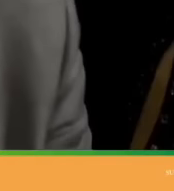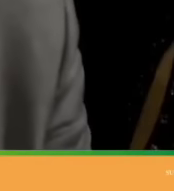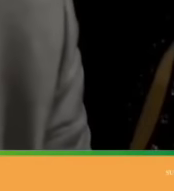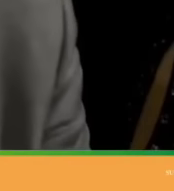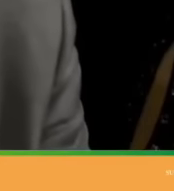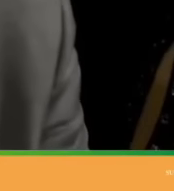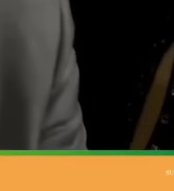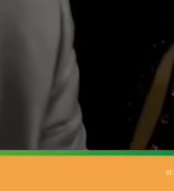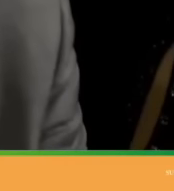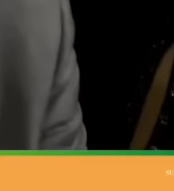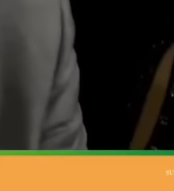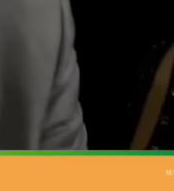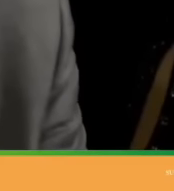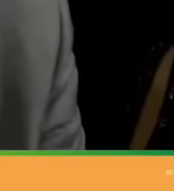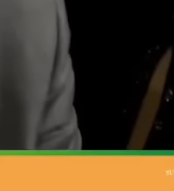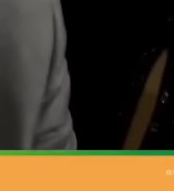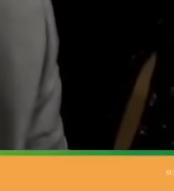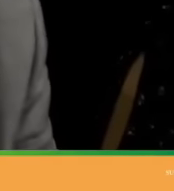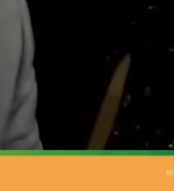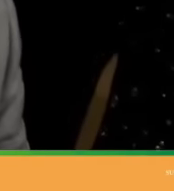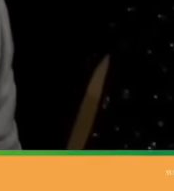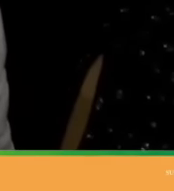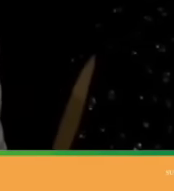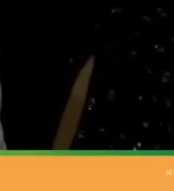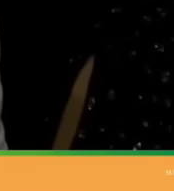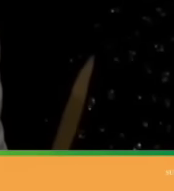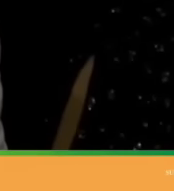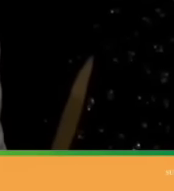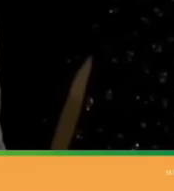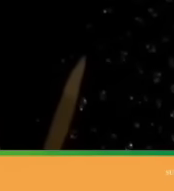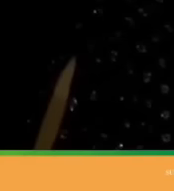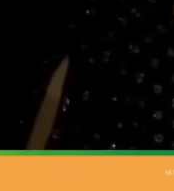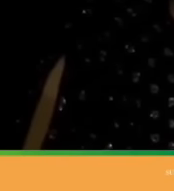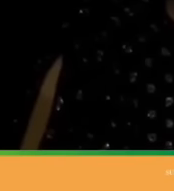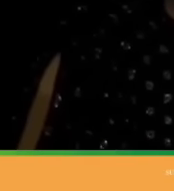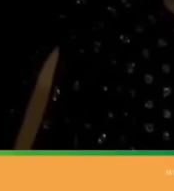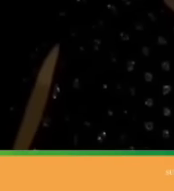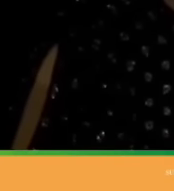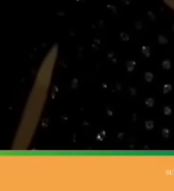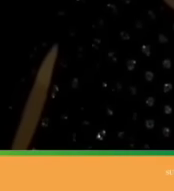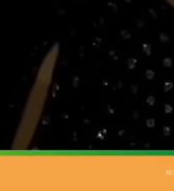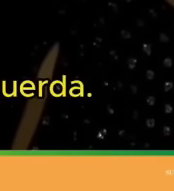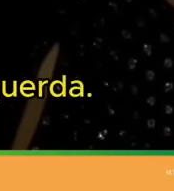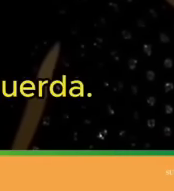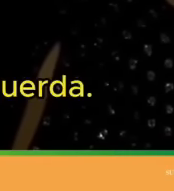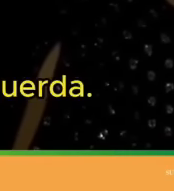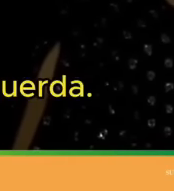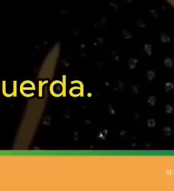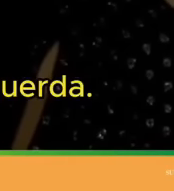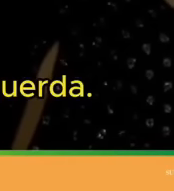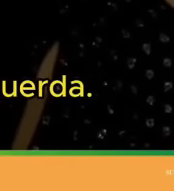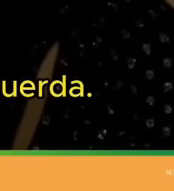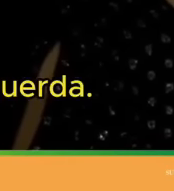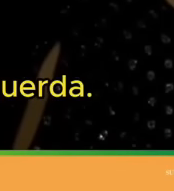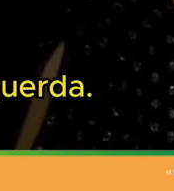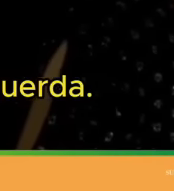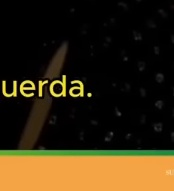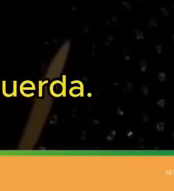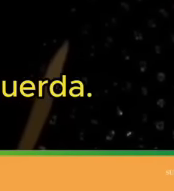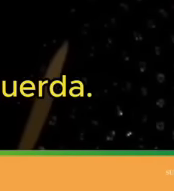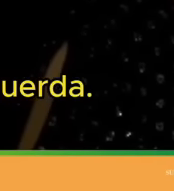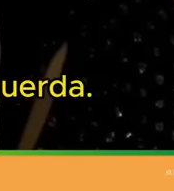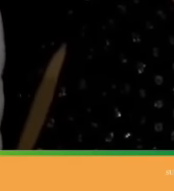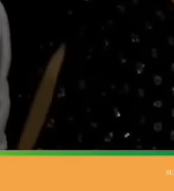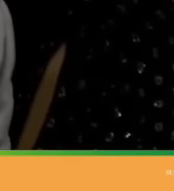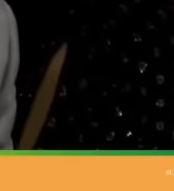o Fabian Figueiredo aqui olhos nos olhos Fabian já me tinham avisado que eras um troll um um gajo que não jogava Limpo que era da propaganda do da